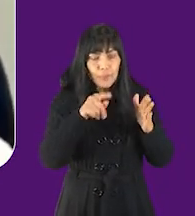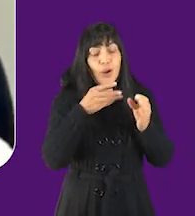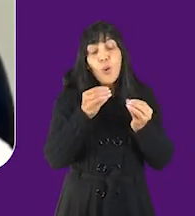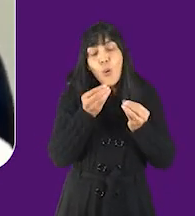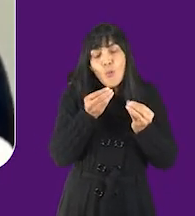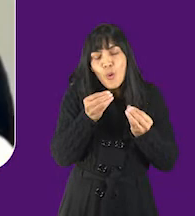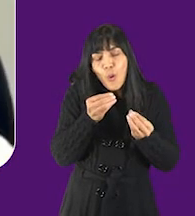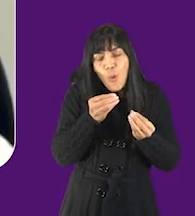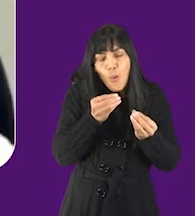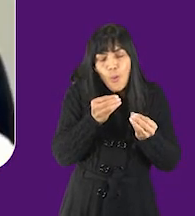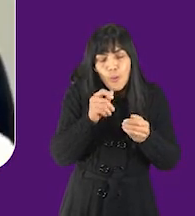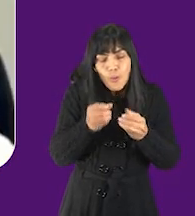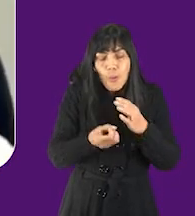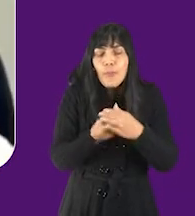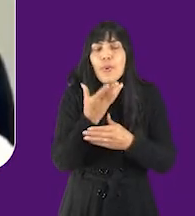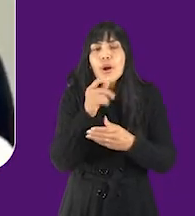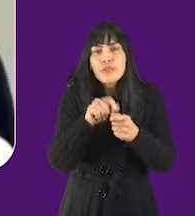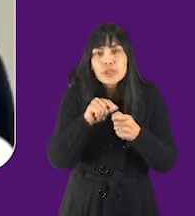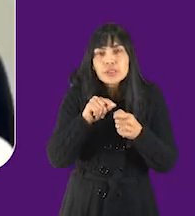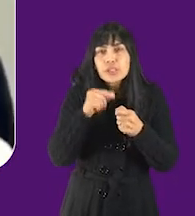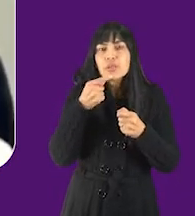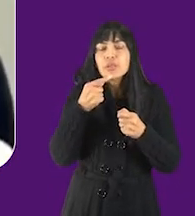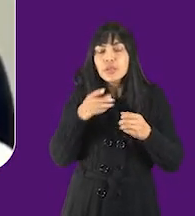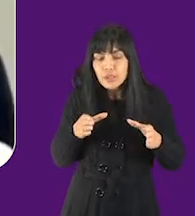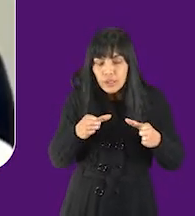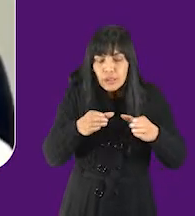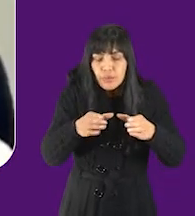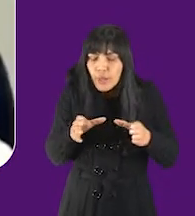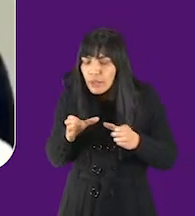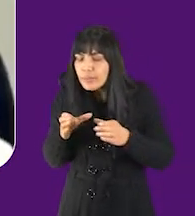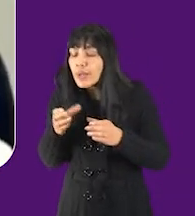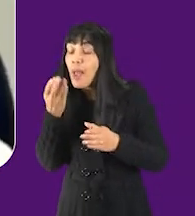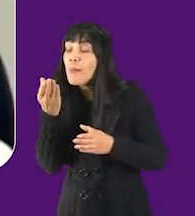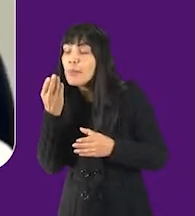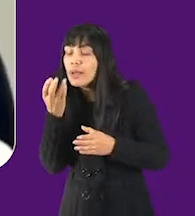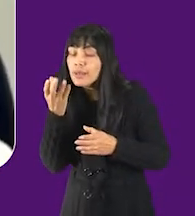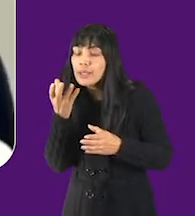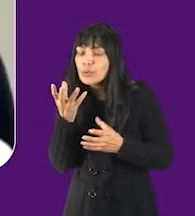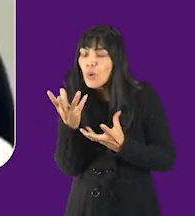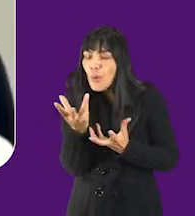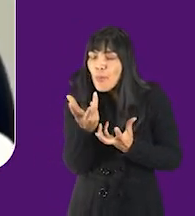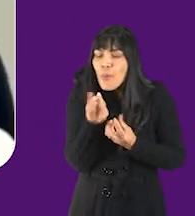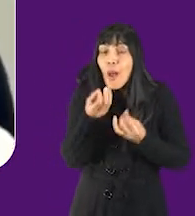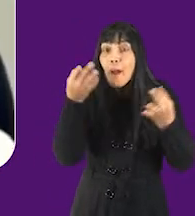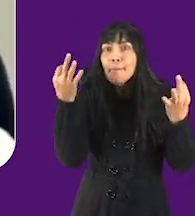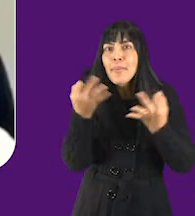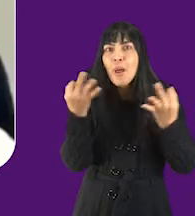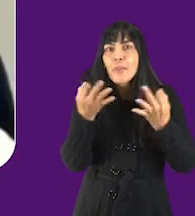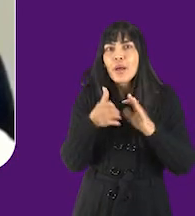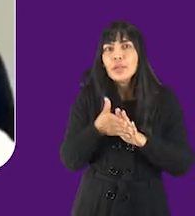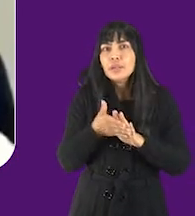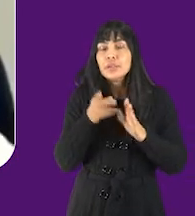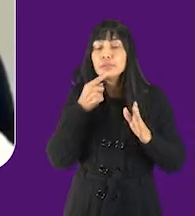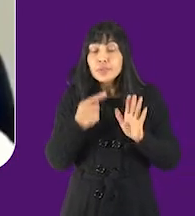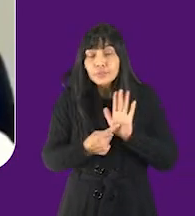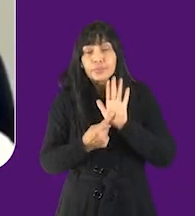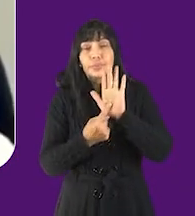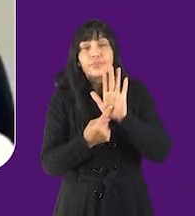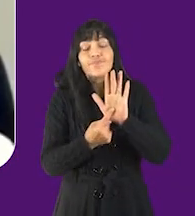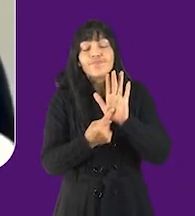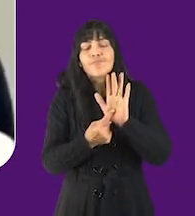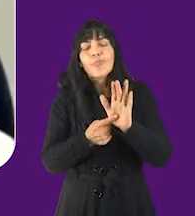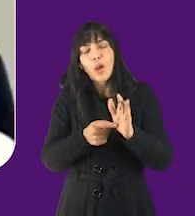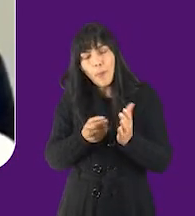nós produzimos e como atuamos com os nossos times em busca dessa excelência operacional. Um ponto importante a mencionar, ela